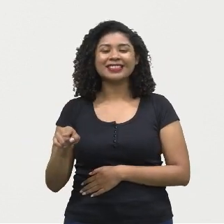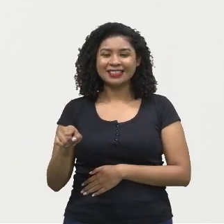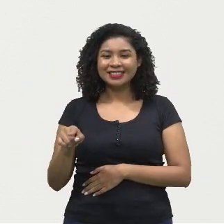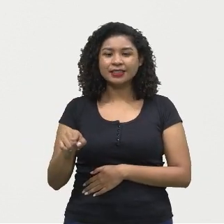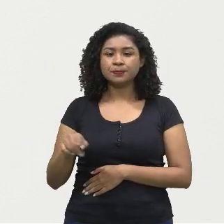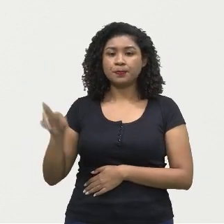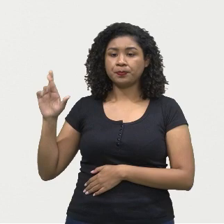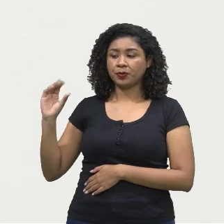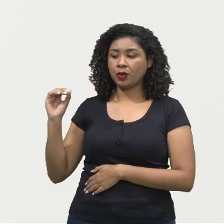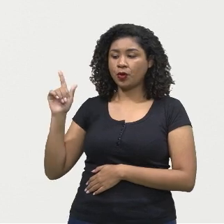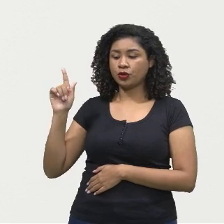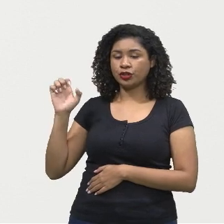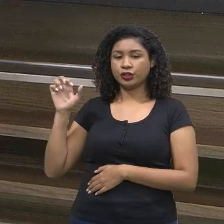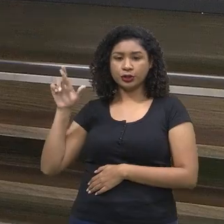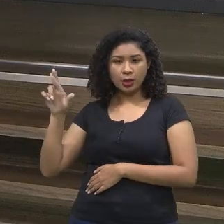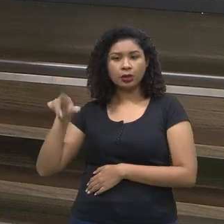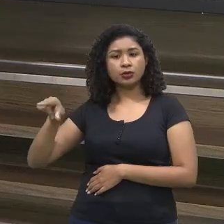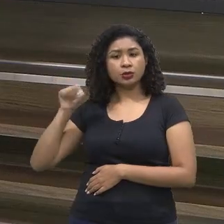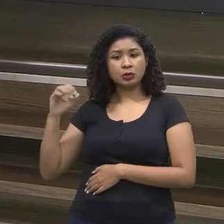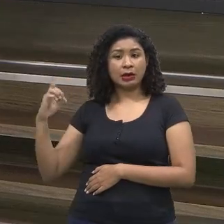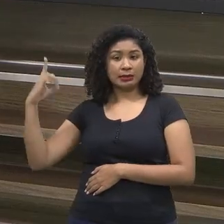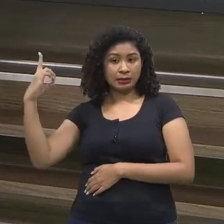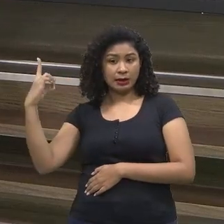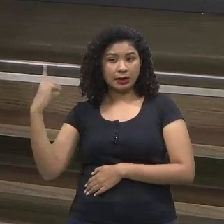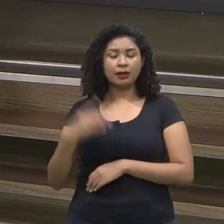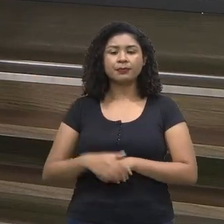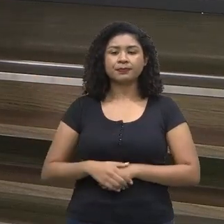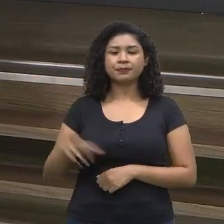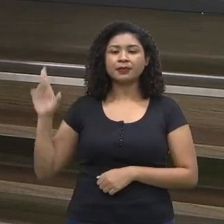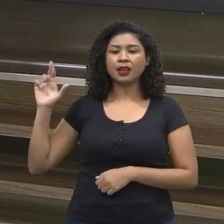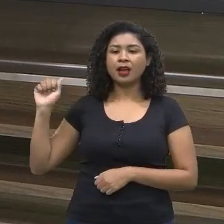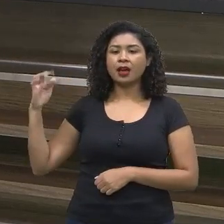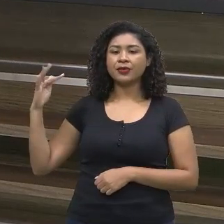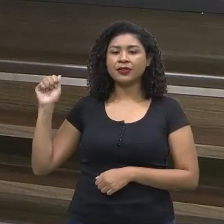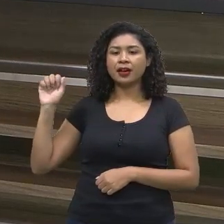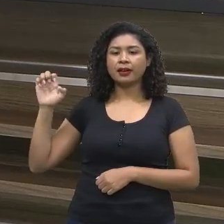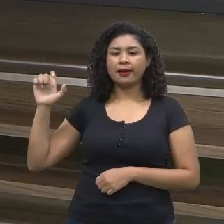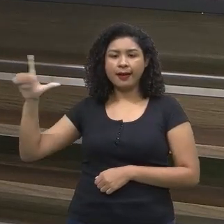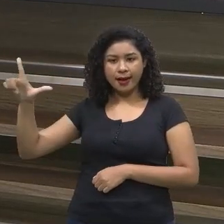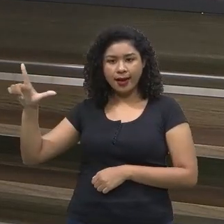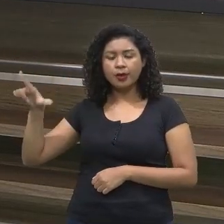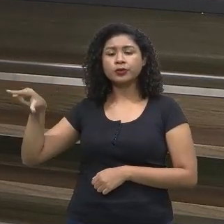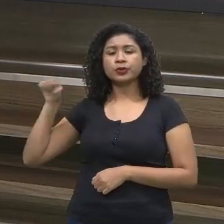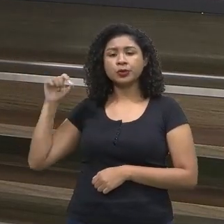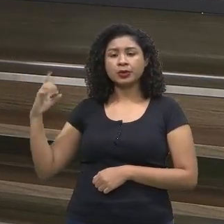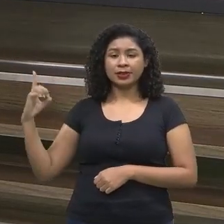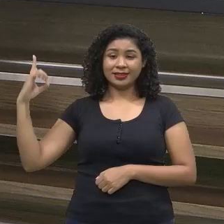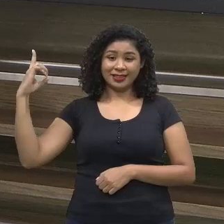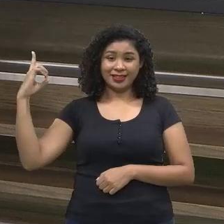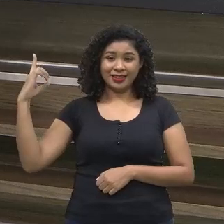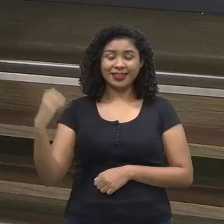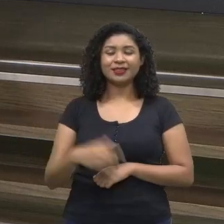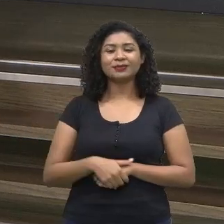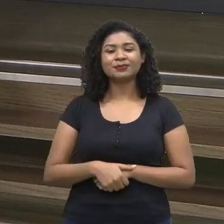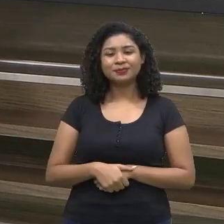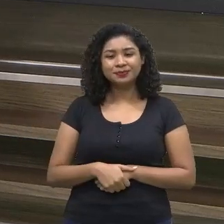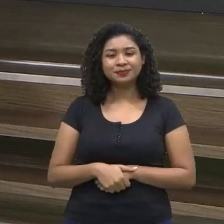O Roger, que assinalou a letra D. O Rafael, que assinalou também a letra D. Não